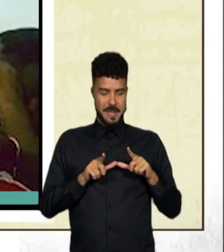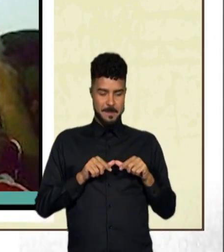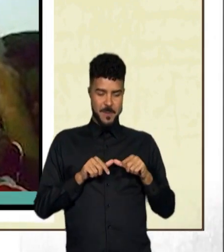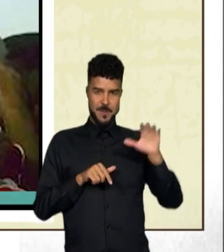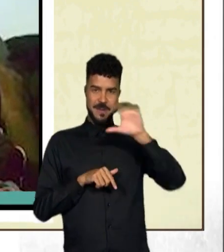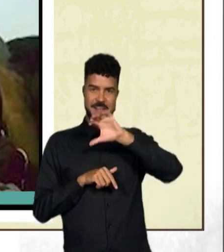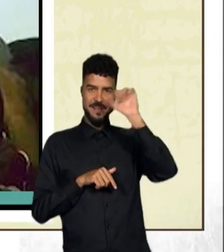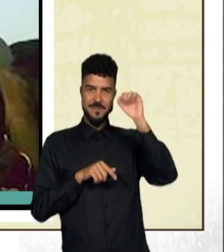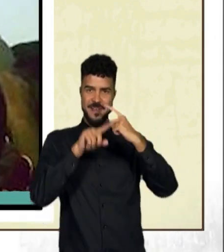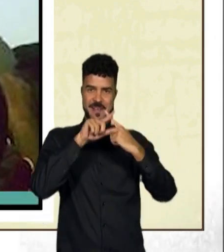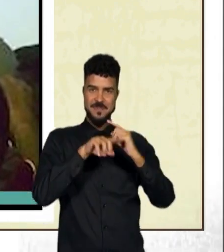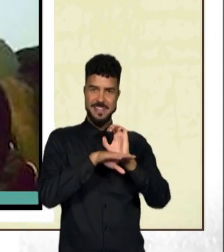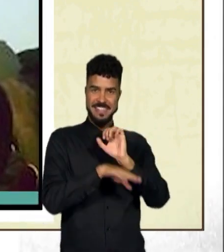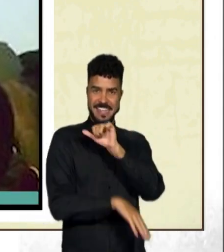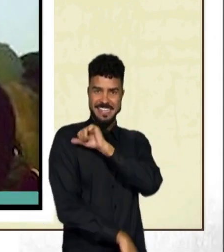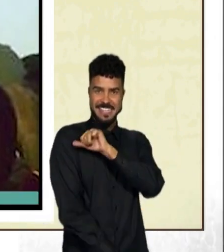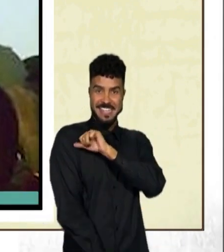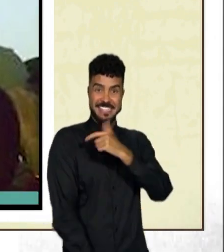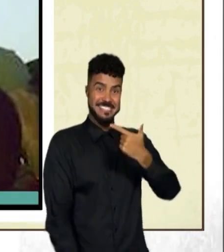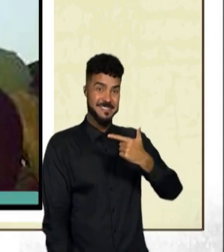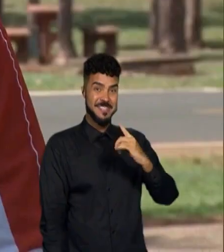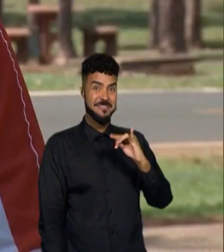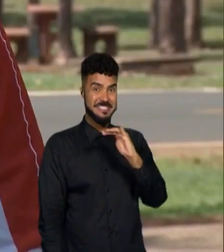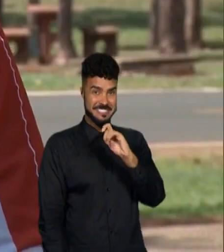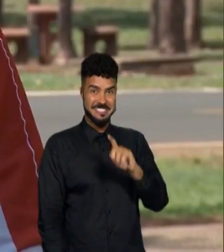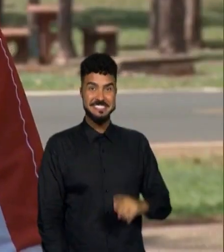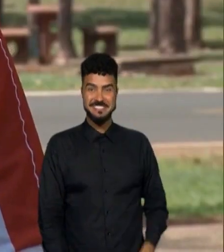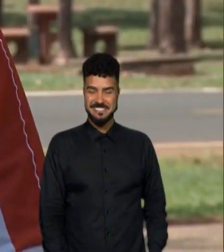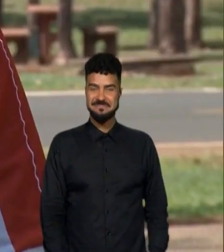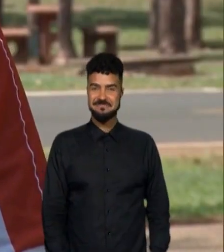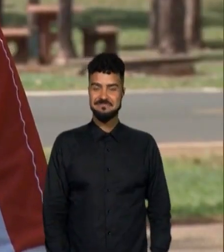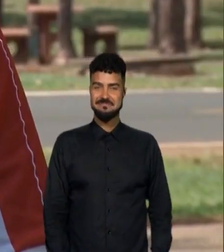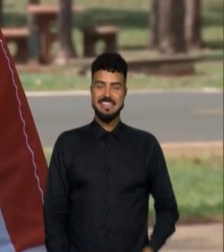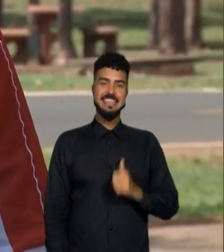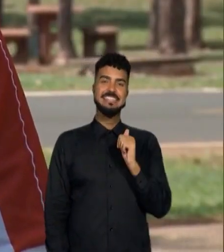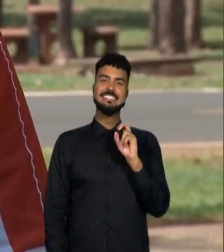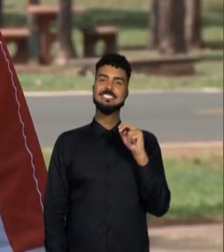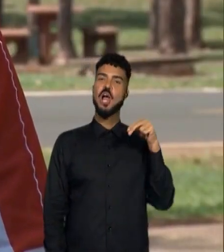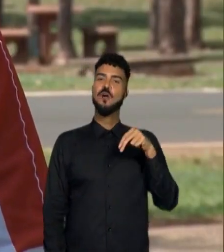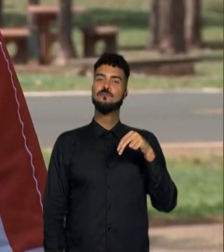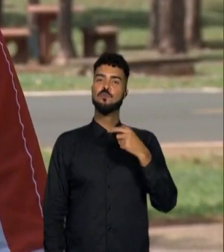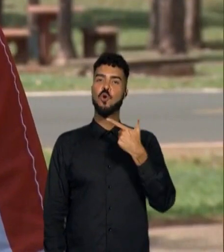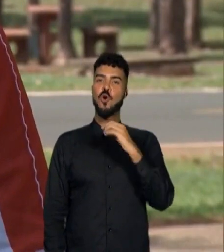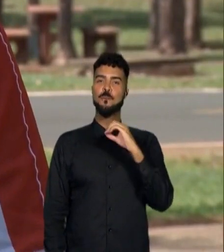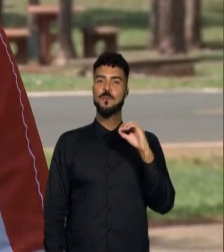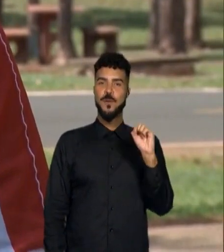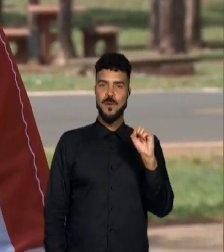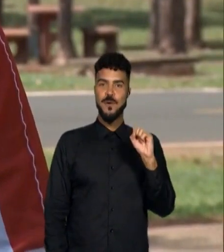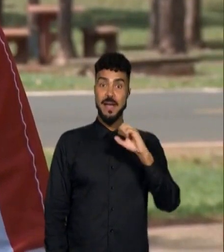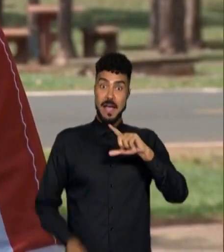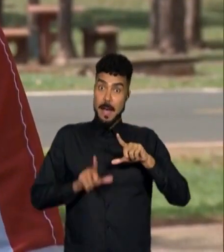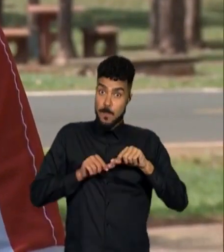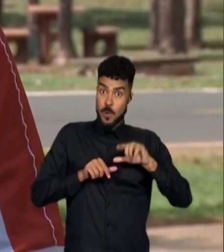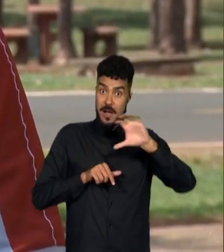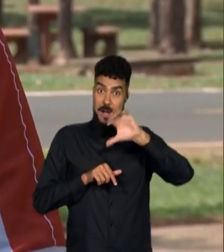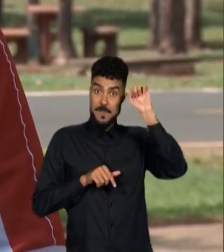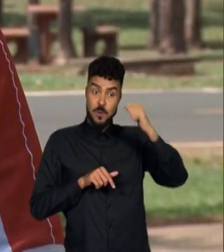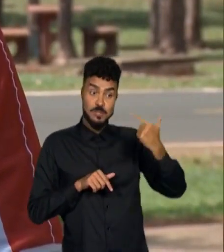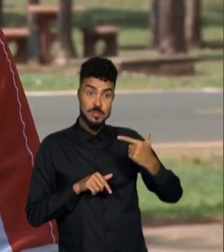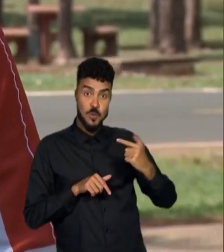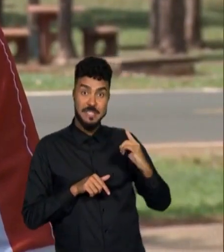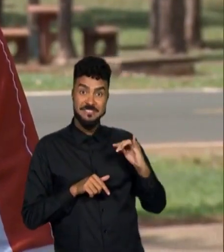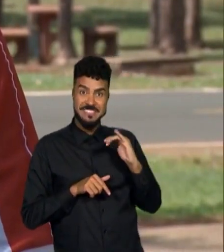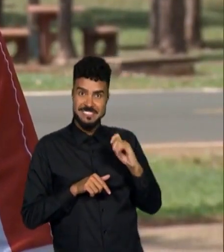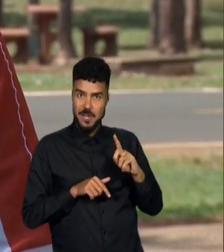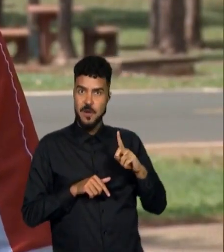conquistou o Campeonato Carioca da Segunda Divisão. 15 de novembro de 2008, o Bangu foi campeão. Carioca da Segunda Divisão